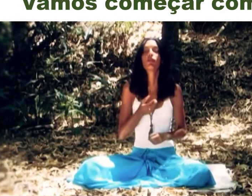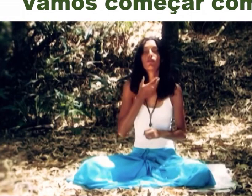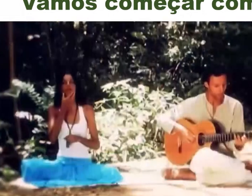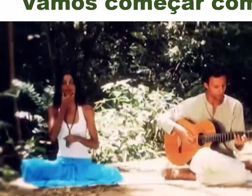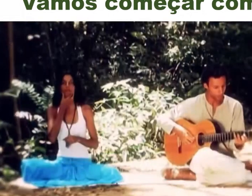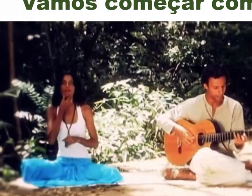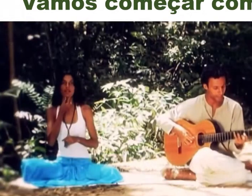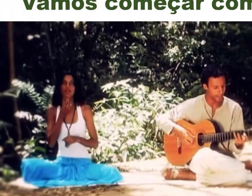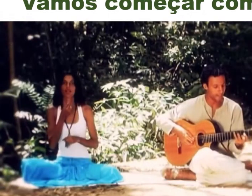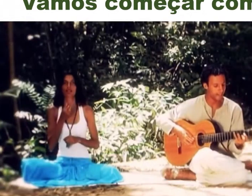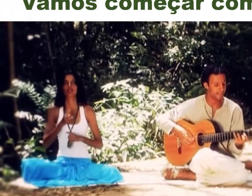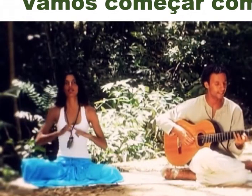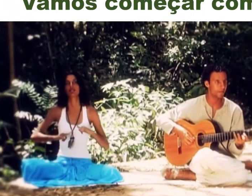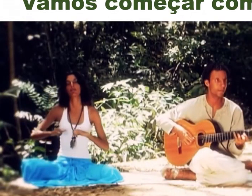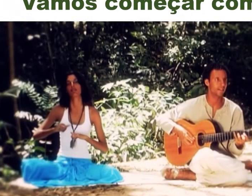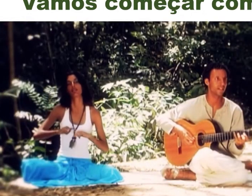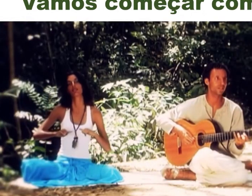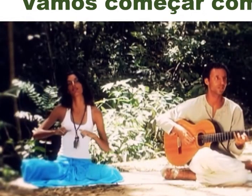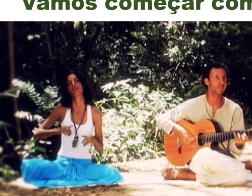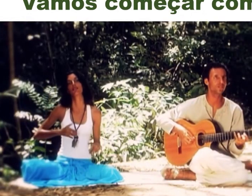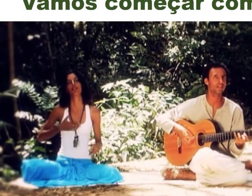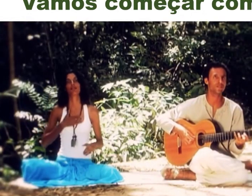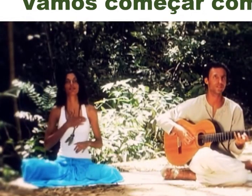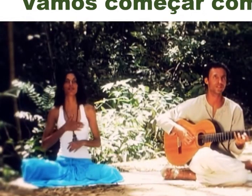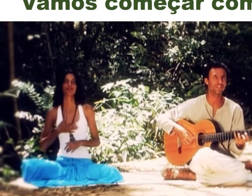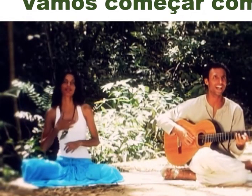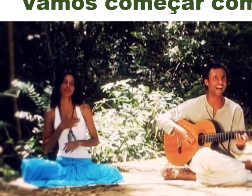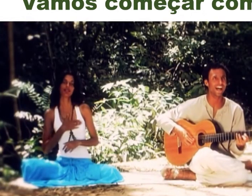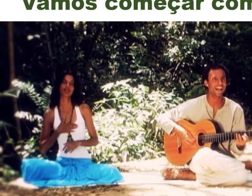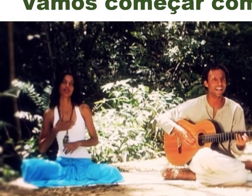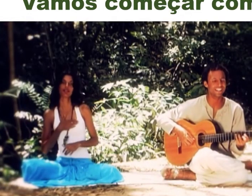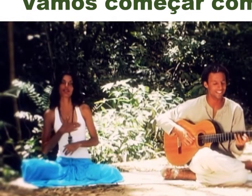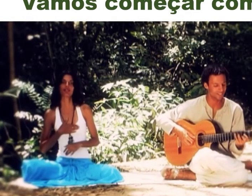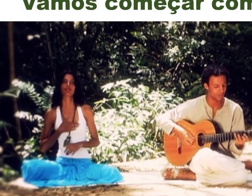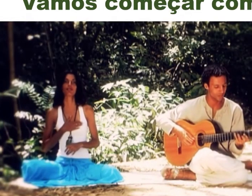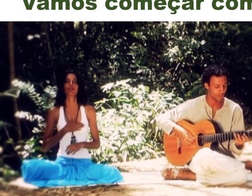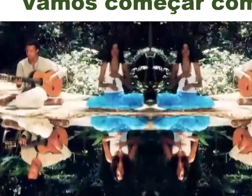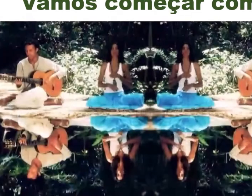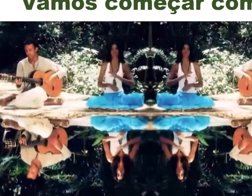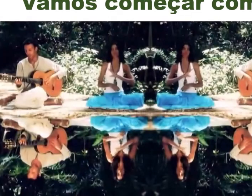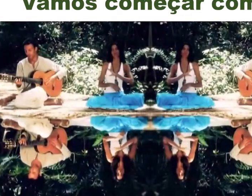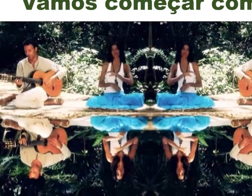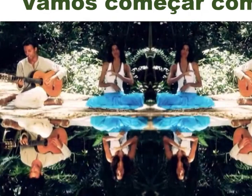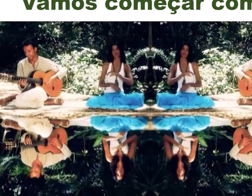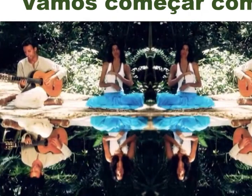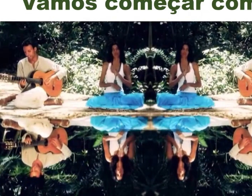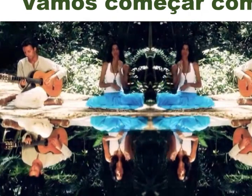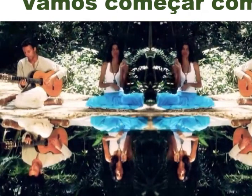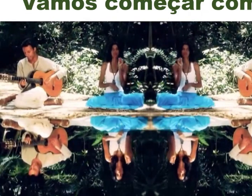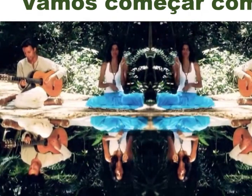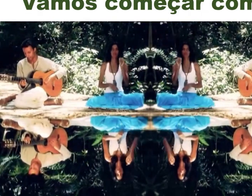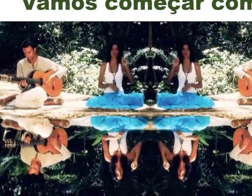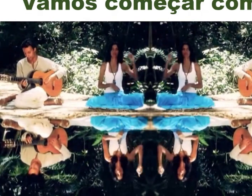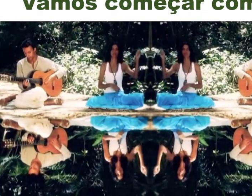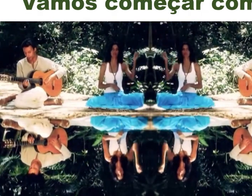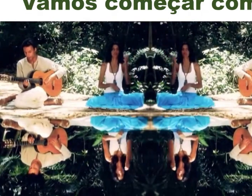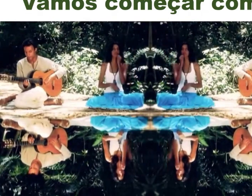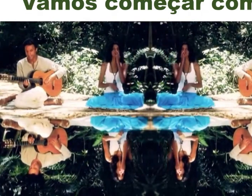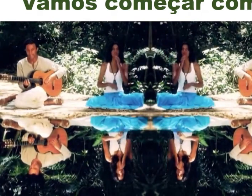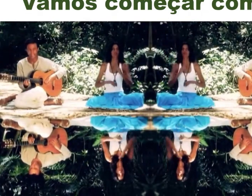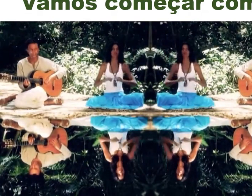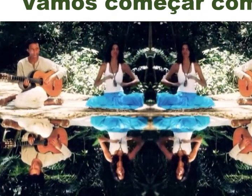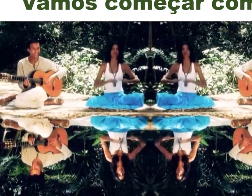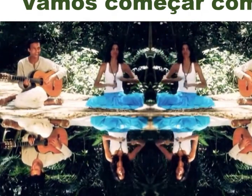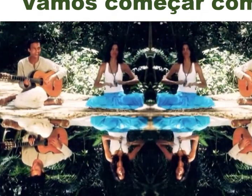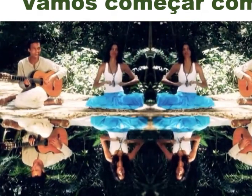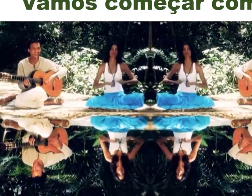O homem é semeado afortunado Se o coração é grande E foi